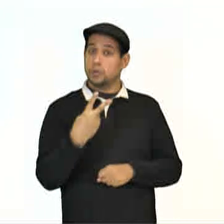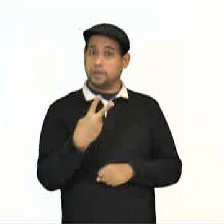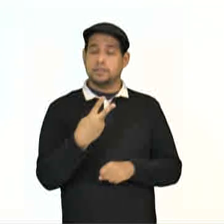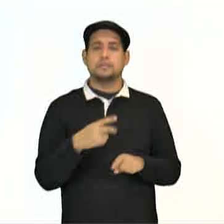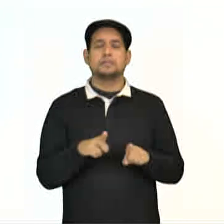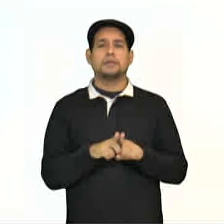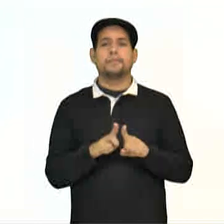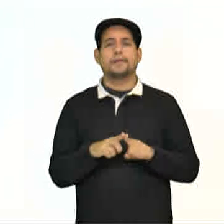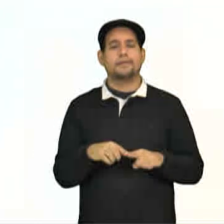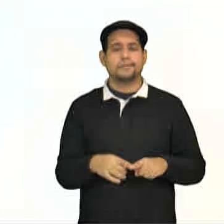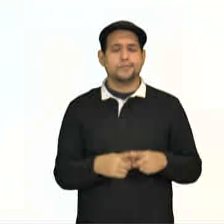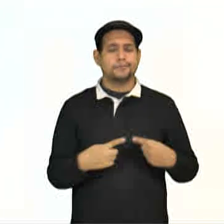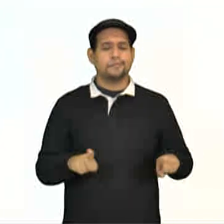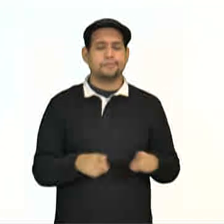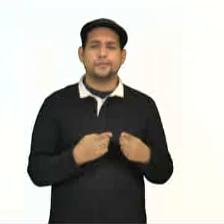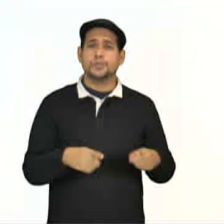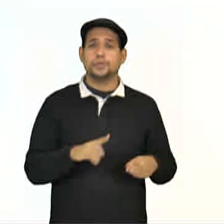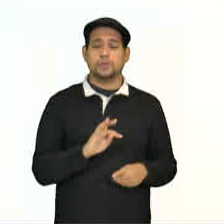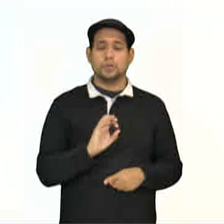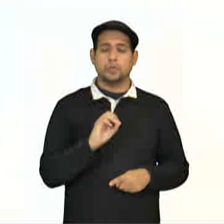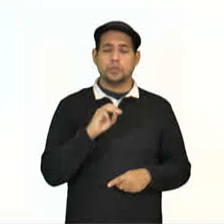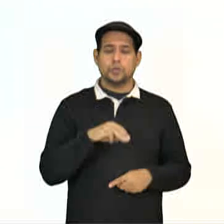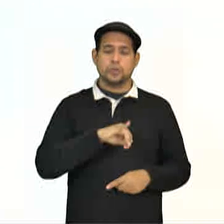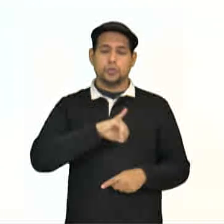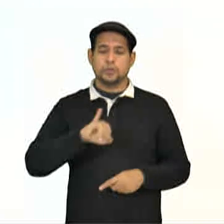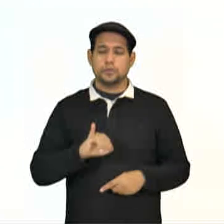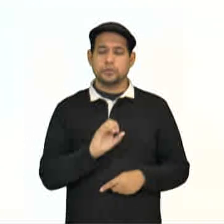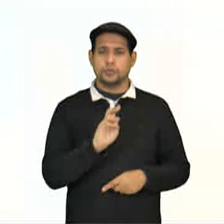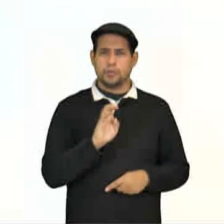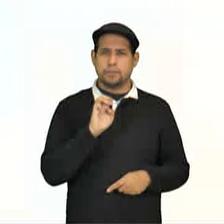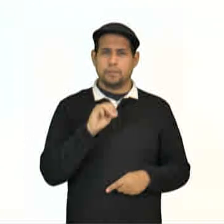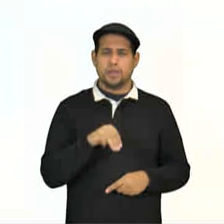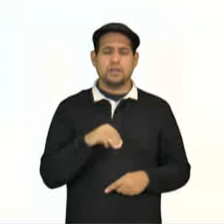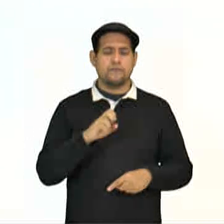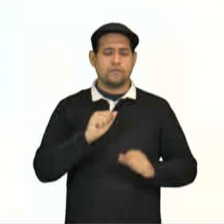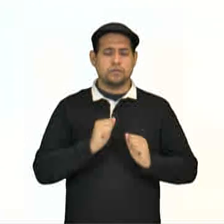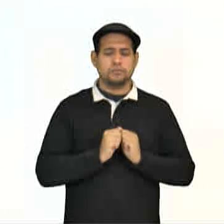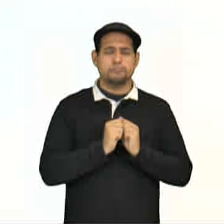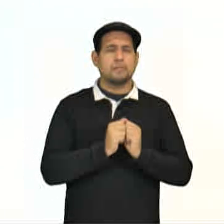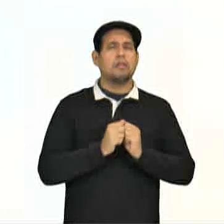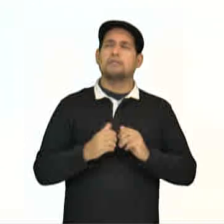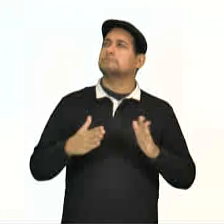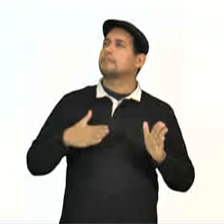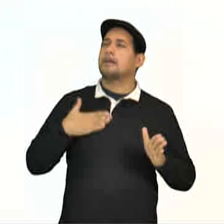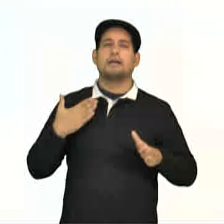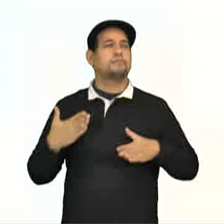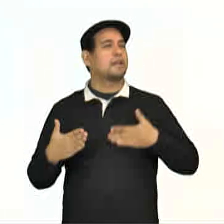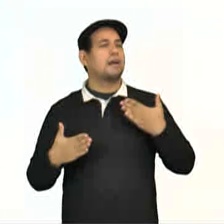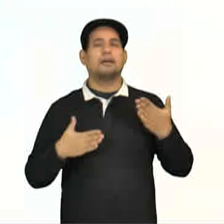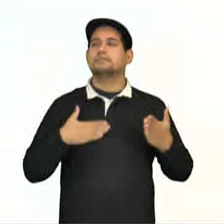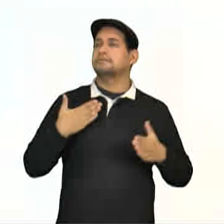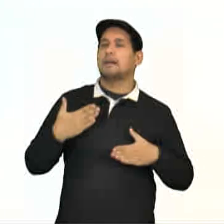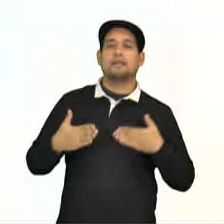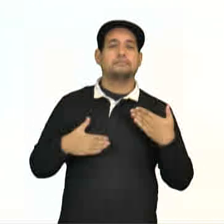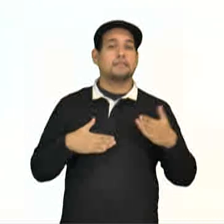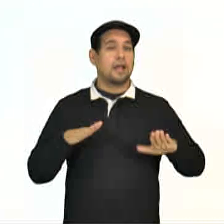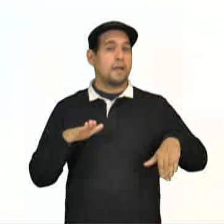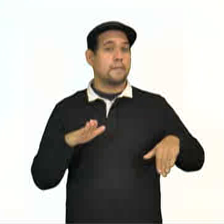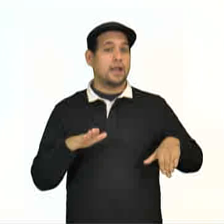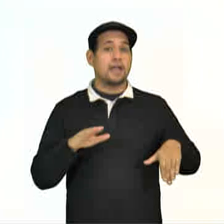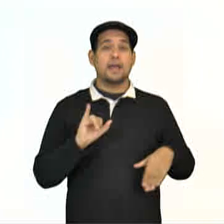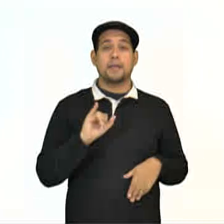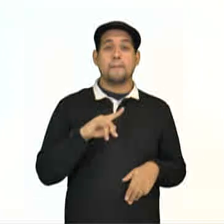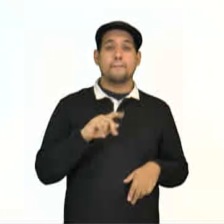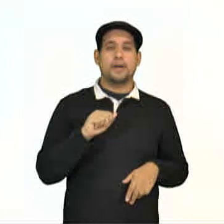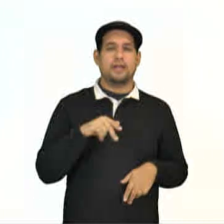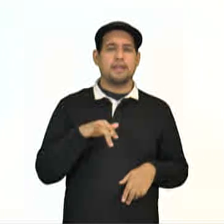1962 que os músicos Tom Jobim e Vinícius de Moraes caminhavam tranquilamente pela praia de Ipanema e se